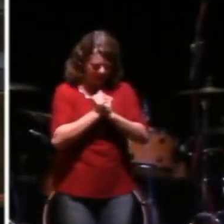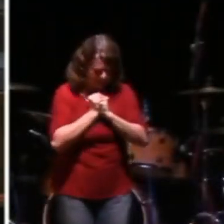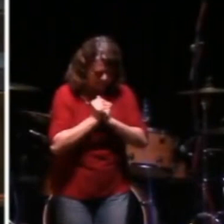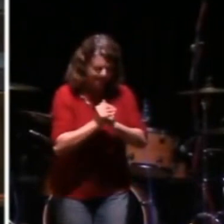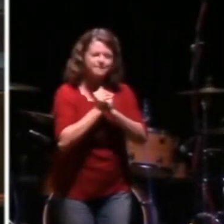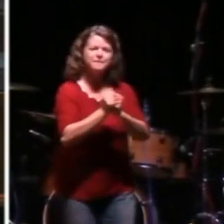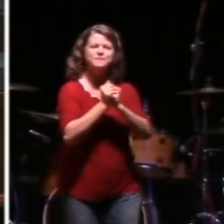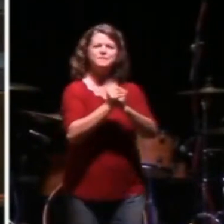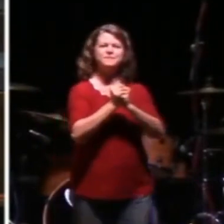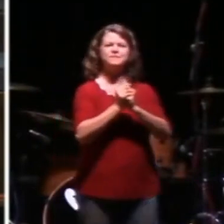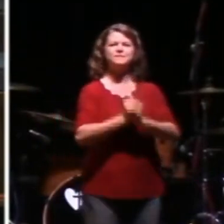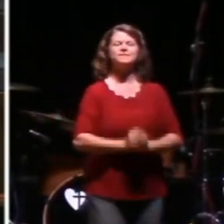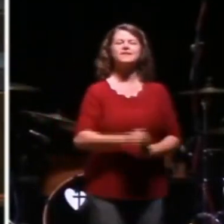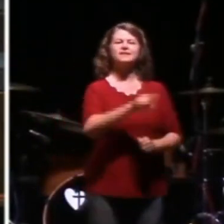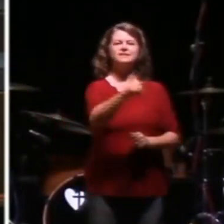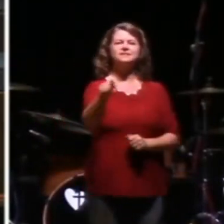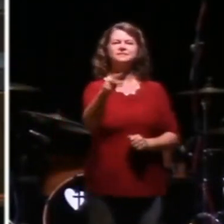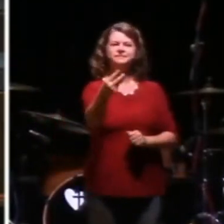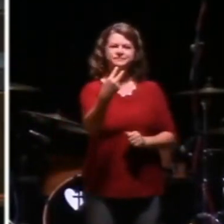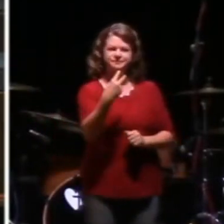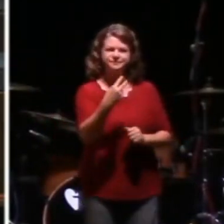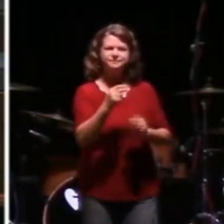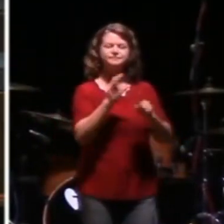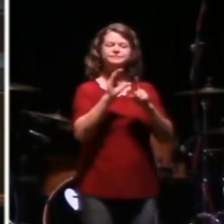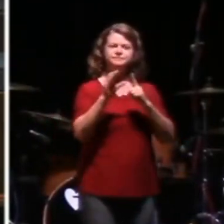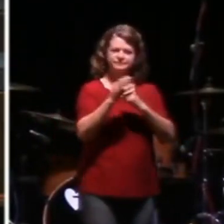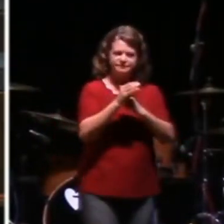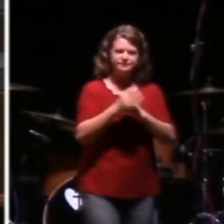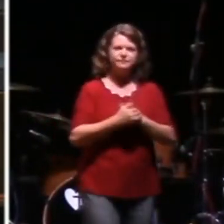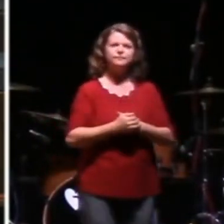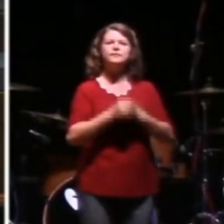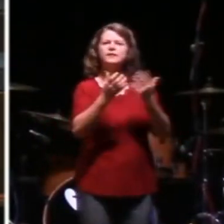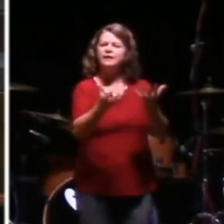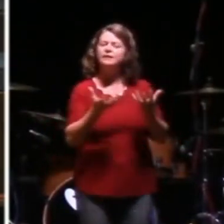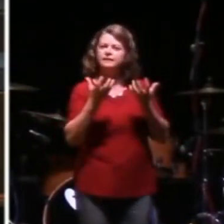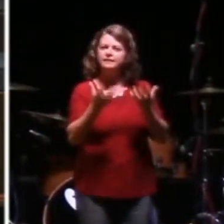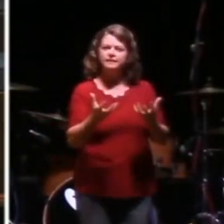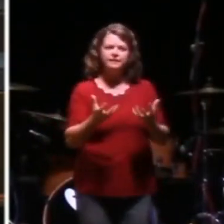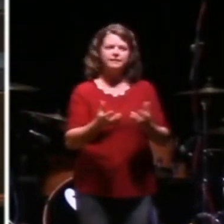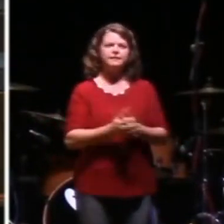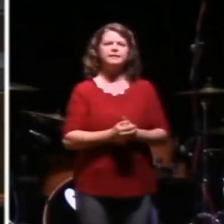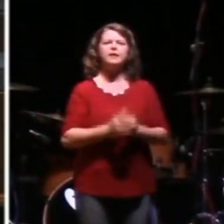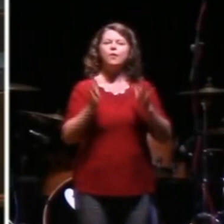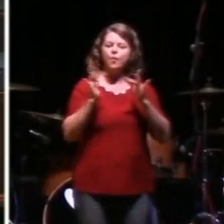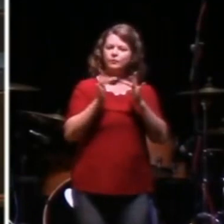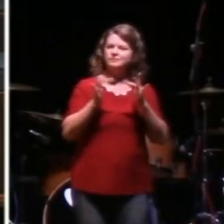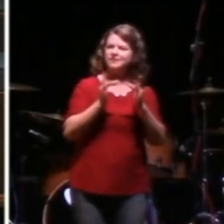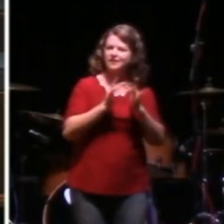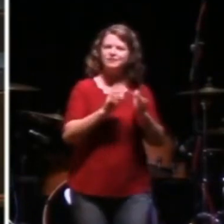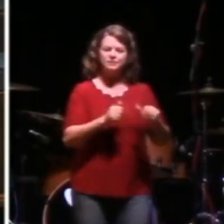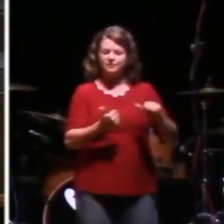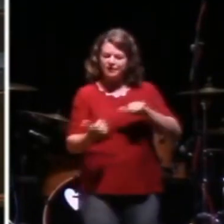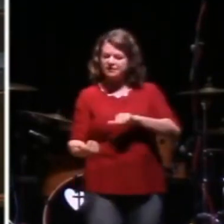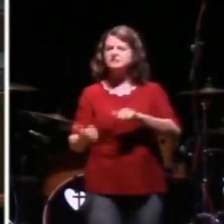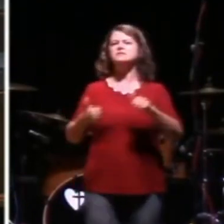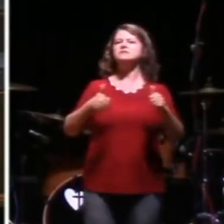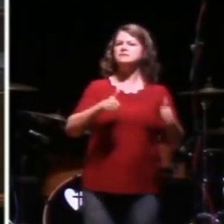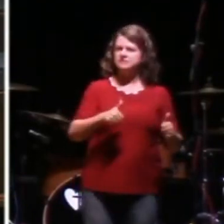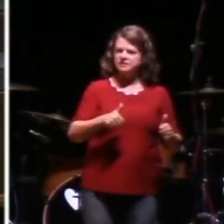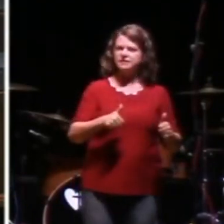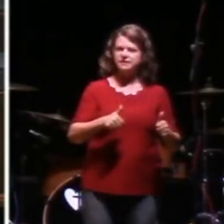e amém você que nos acompanha e se quiser fazer a contato para ser batizado